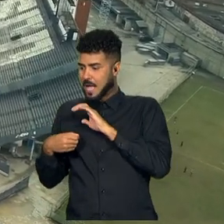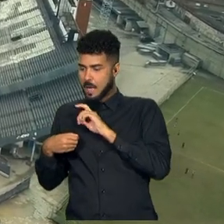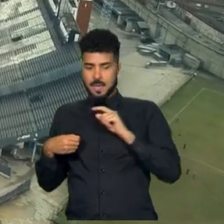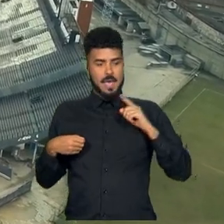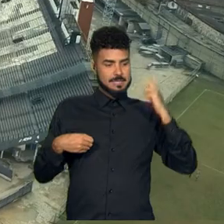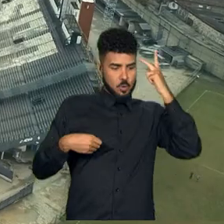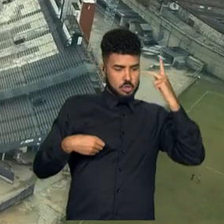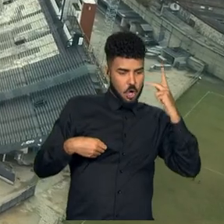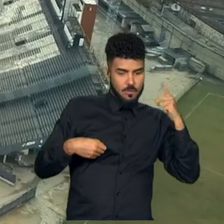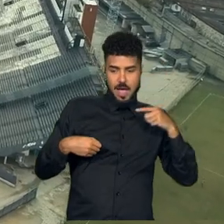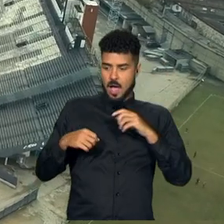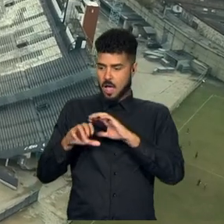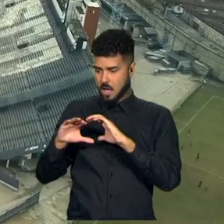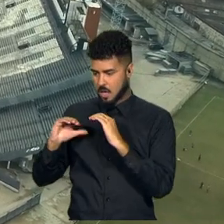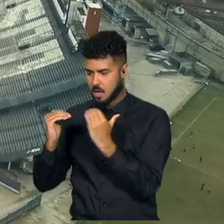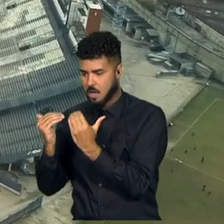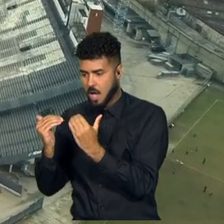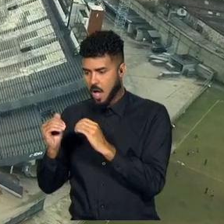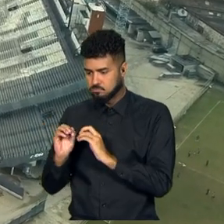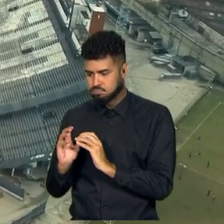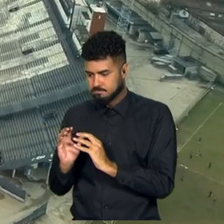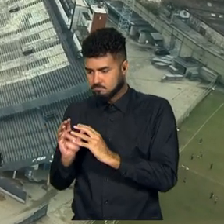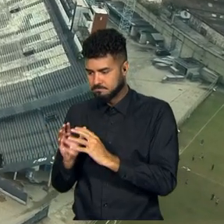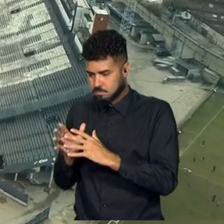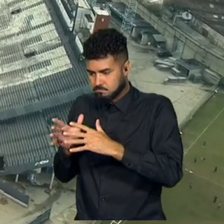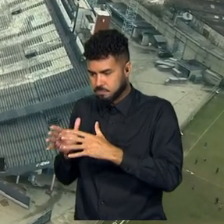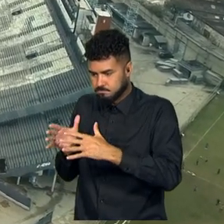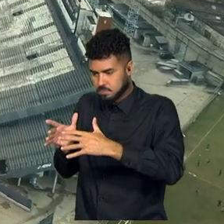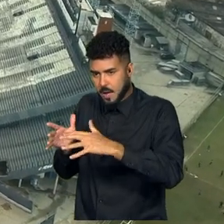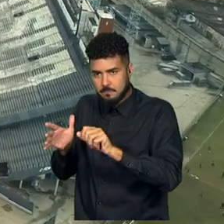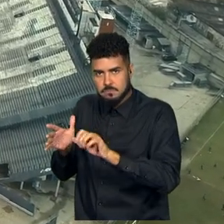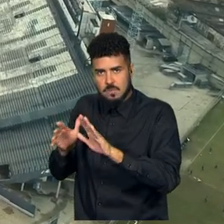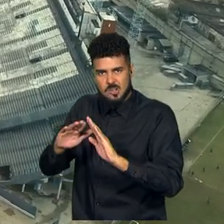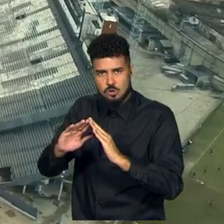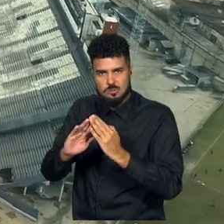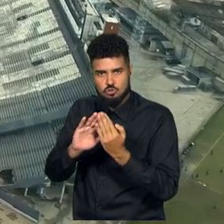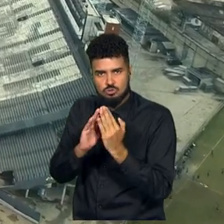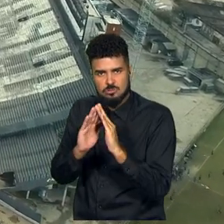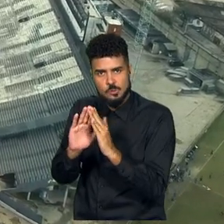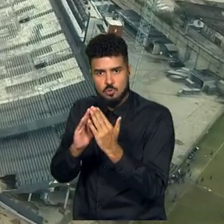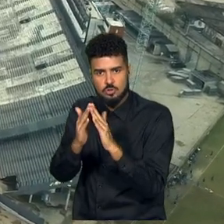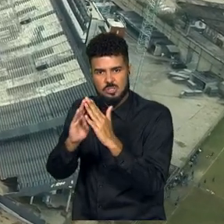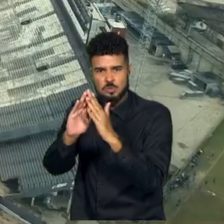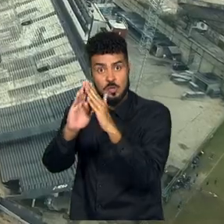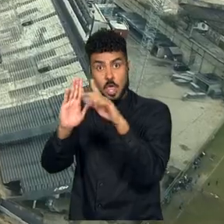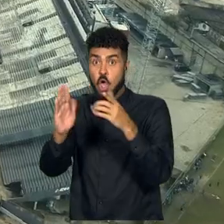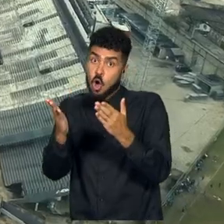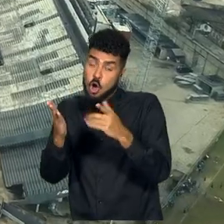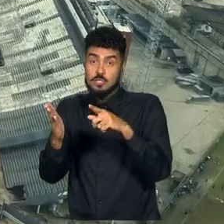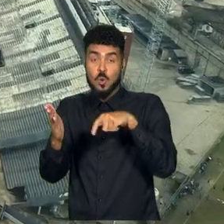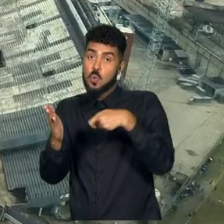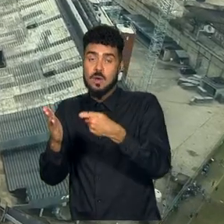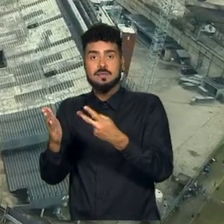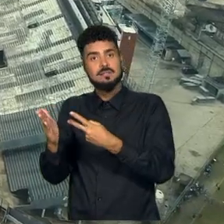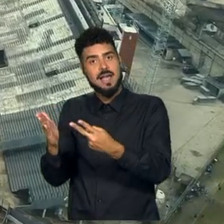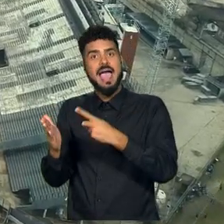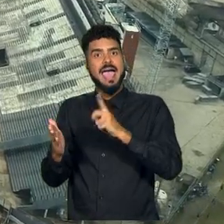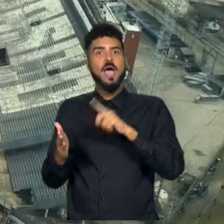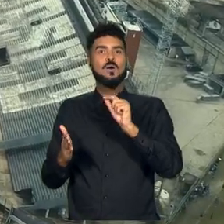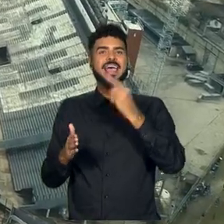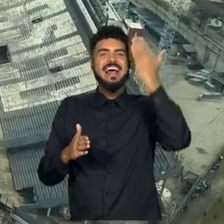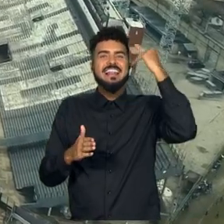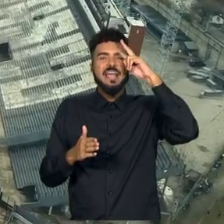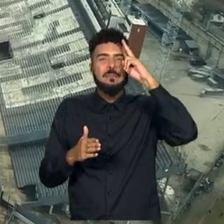assim, de construção do estádio de São Januário, de ocupação desse espaço pelo Clube Esportivo Vasco da Gama. Ela hoje é um símbolo de que você tem uma sobrevivência,